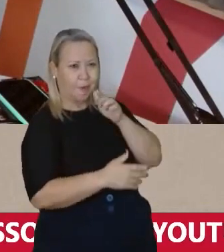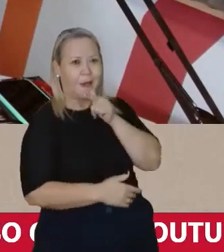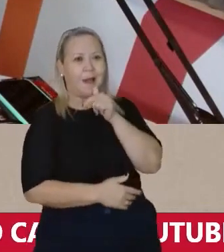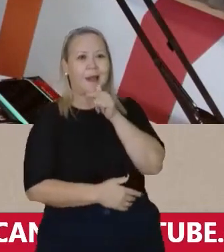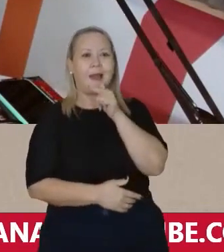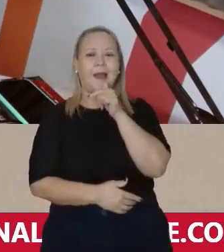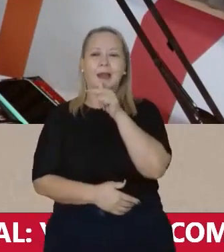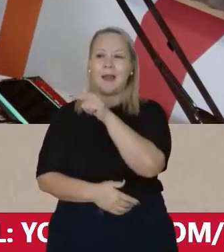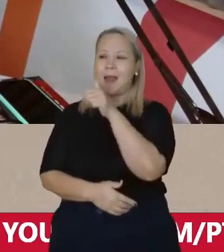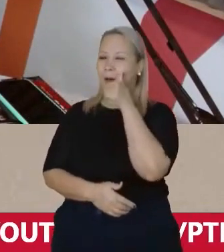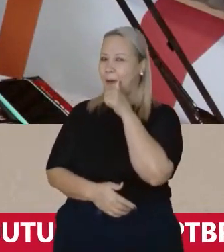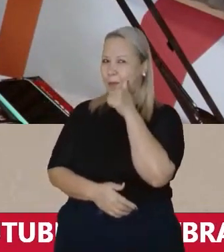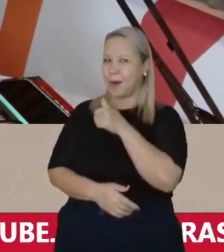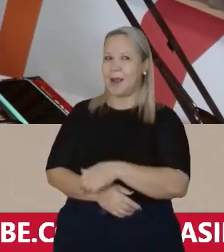para ela.